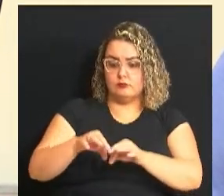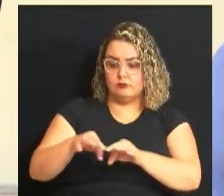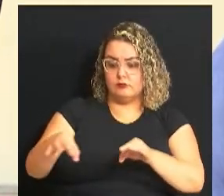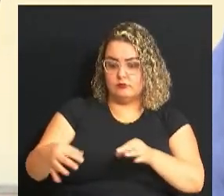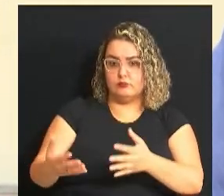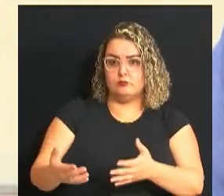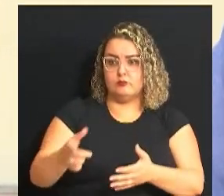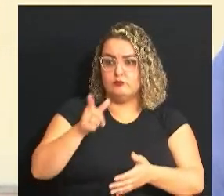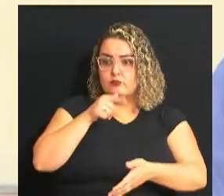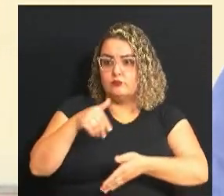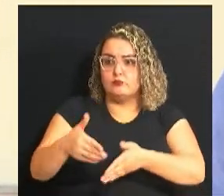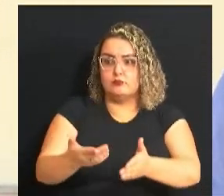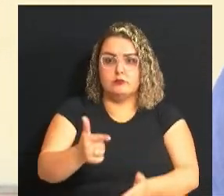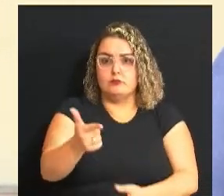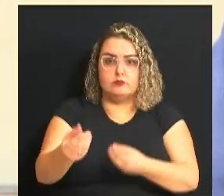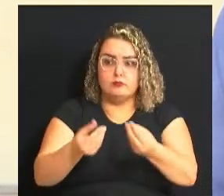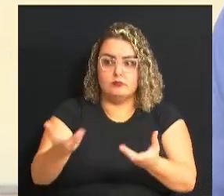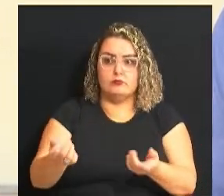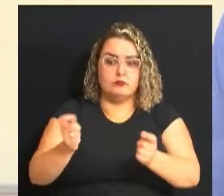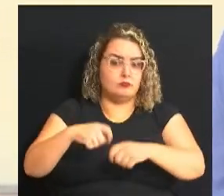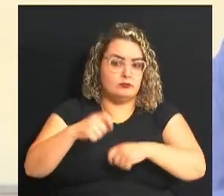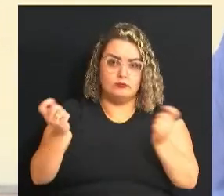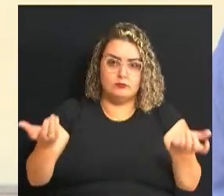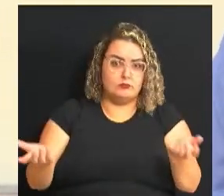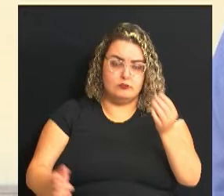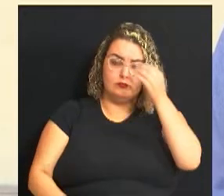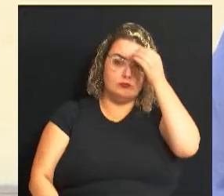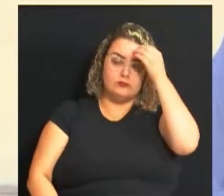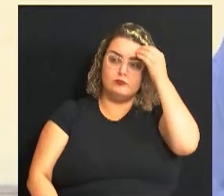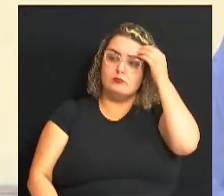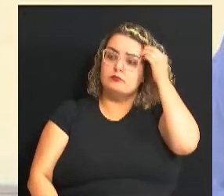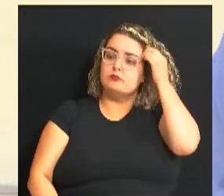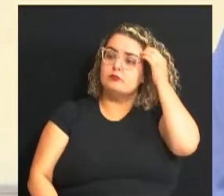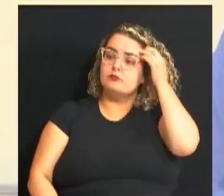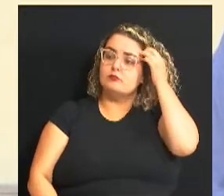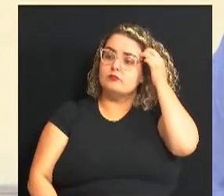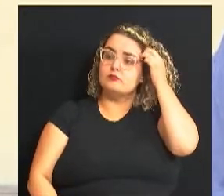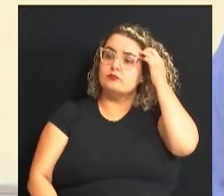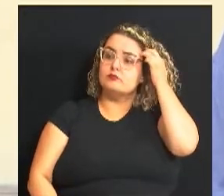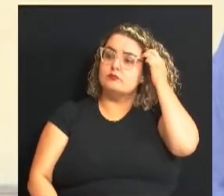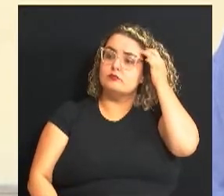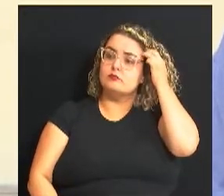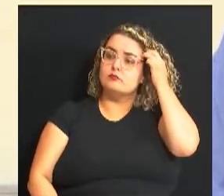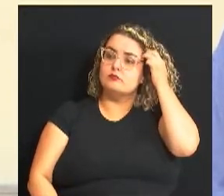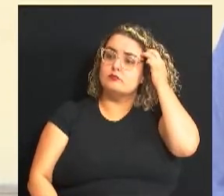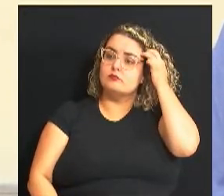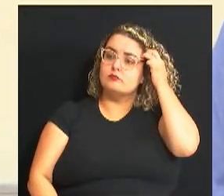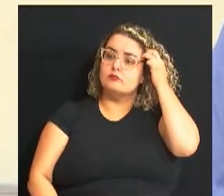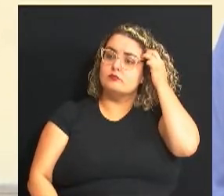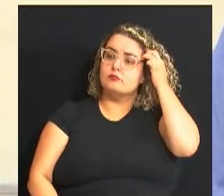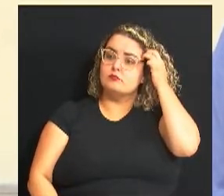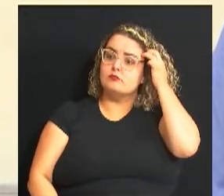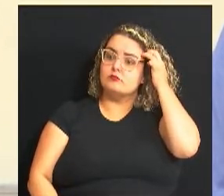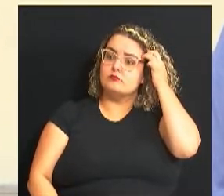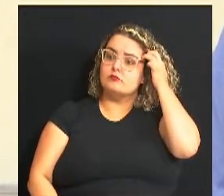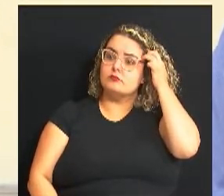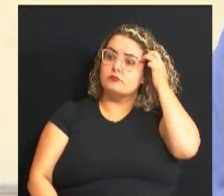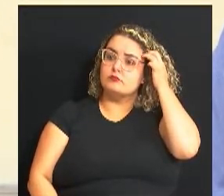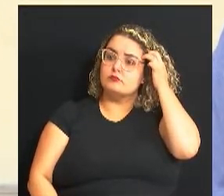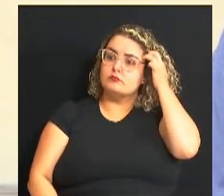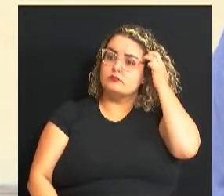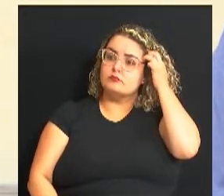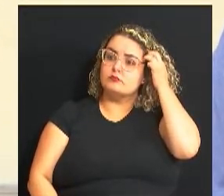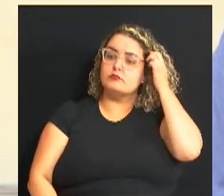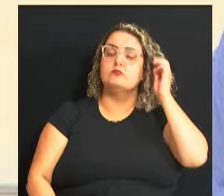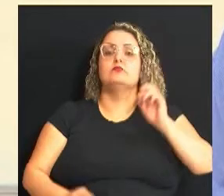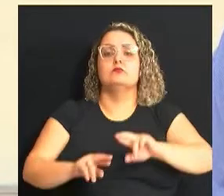córrego? Não tem como, é impossível, tá? Então, nós estamos, muitas estão no auxílio moradia,